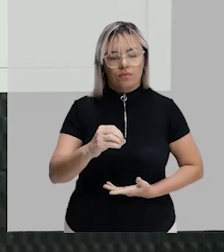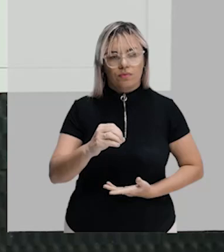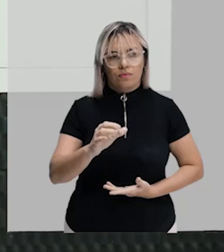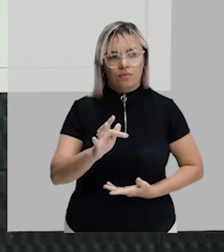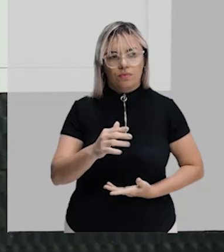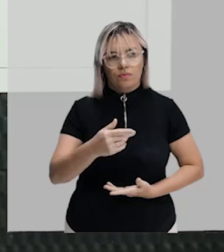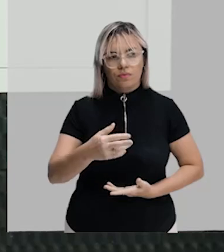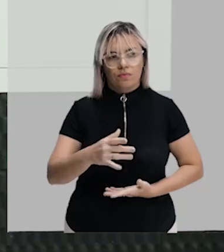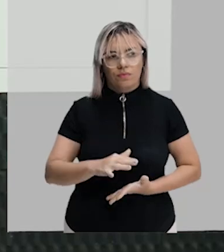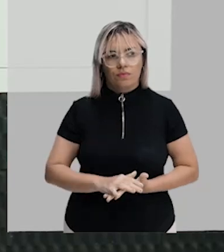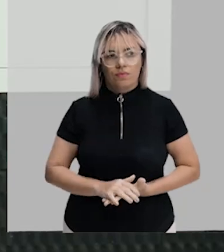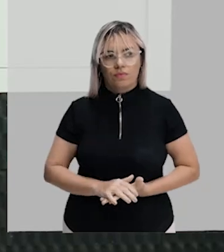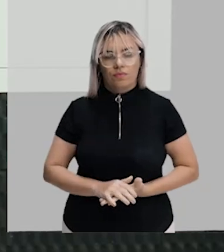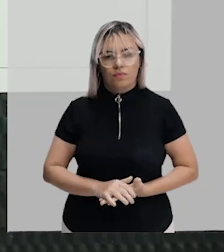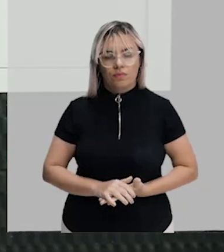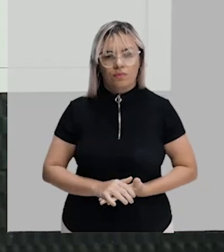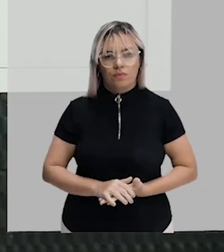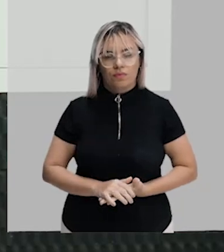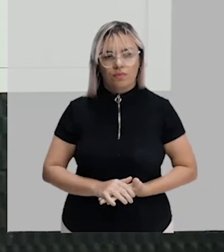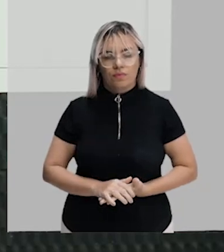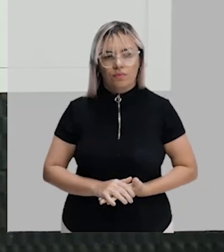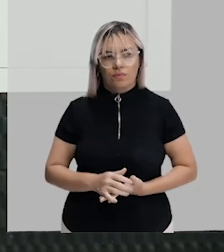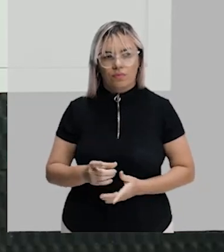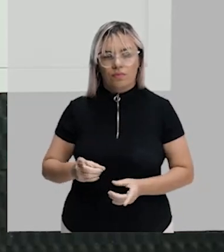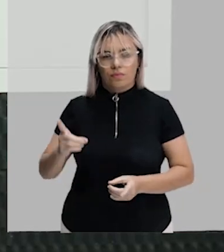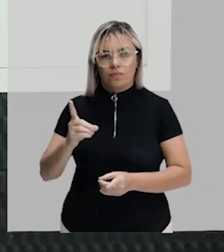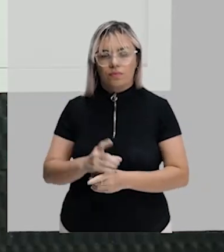aqui deu R$ 1.800.